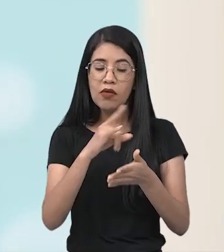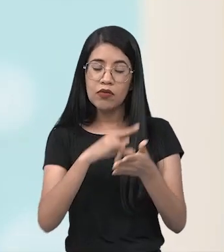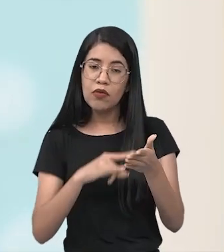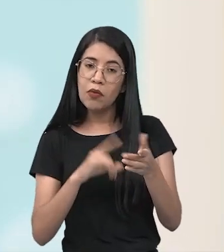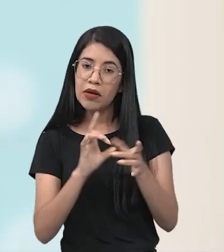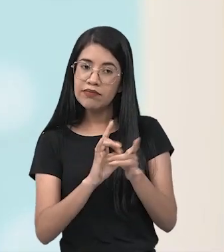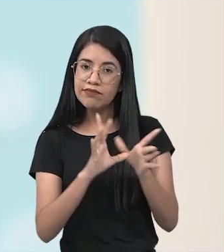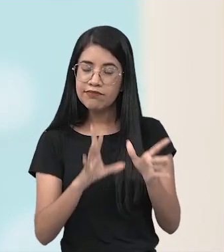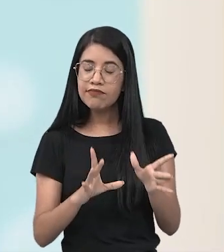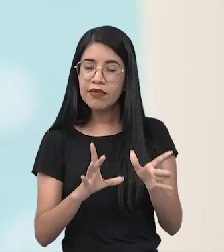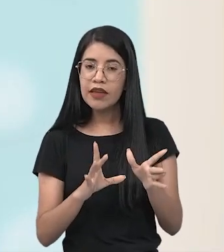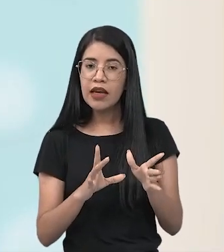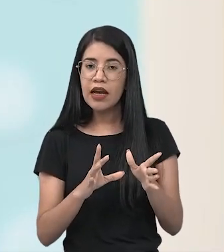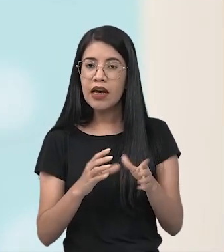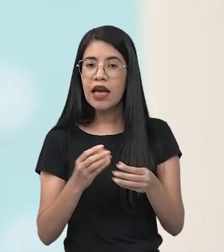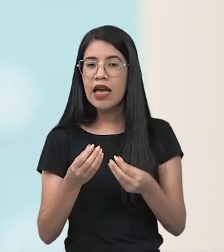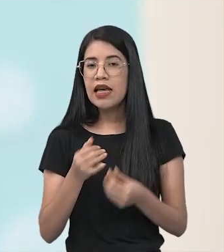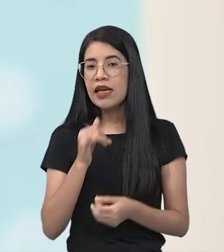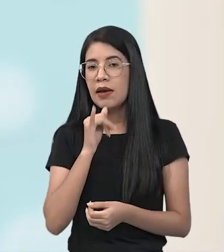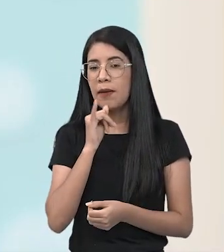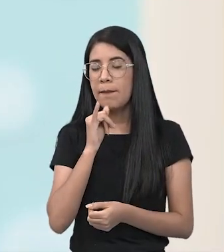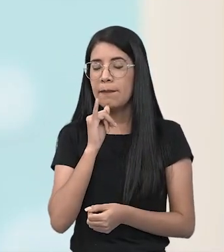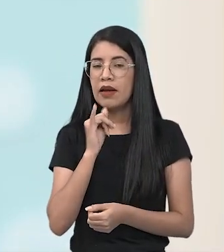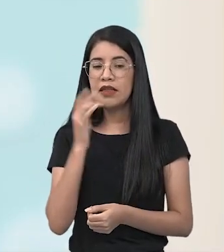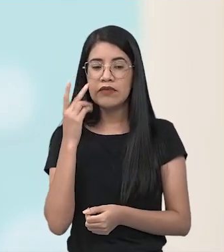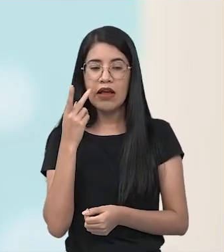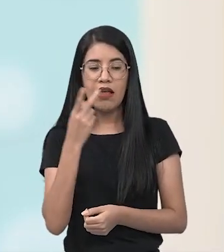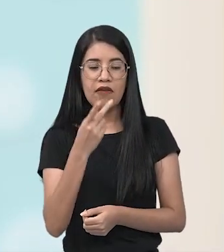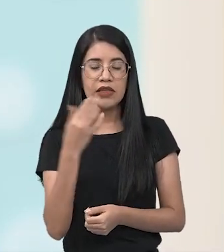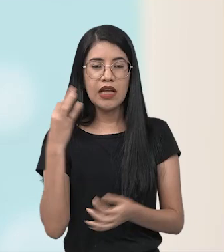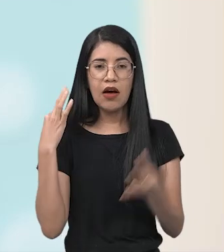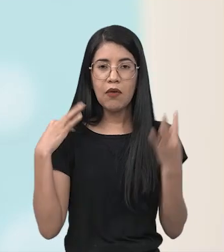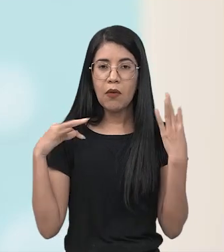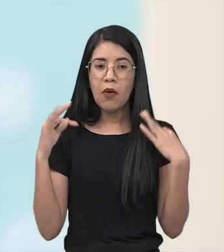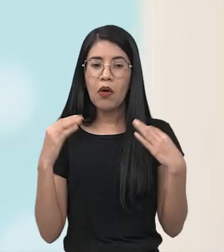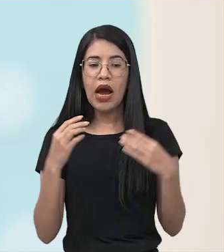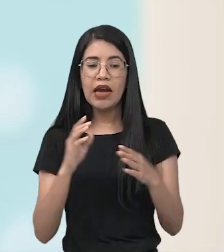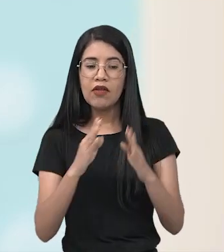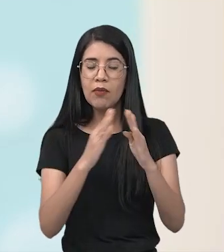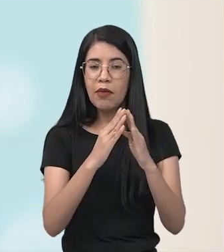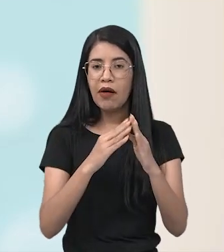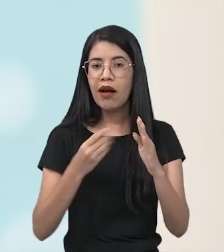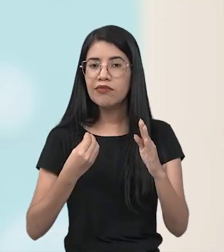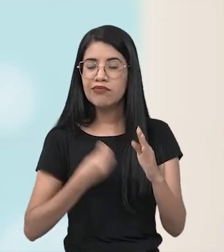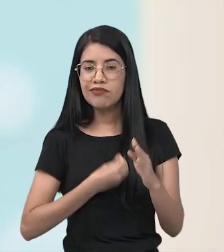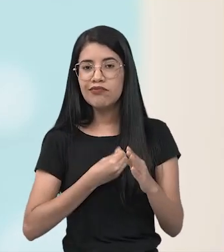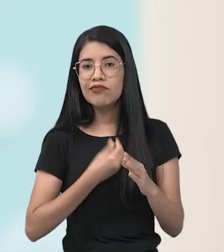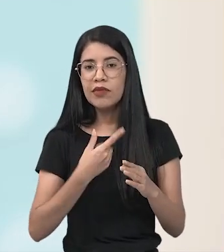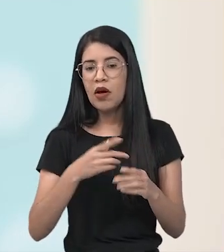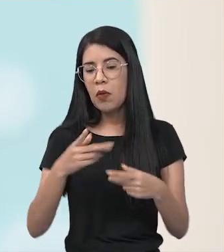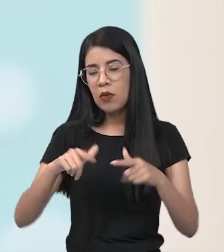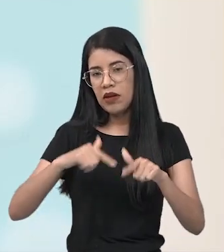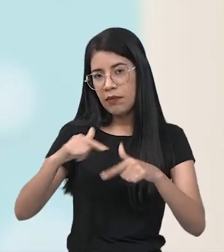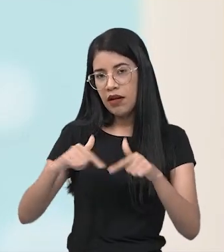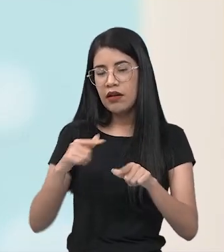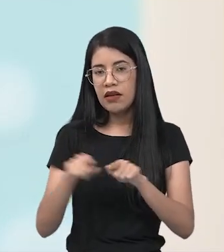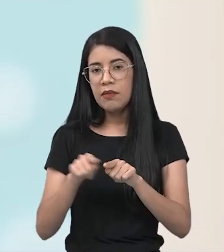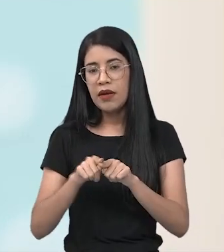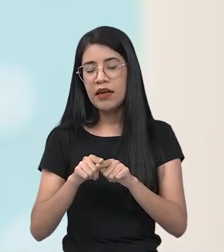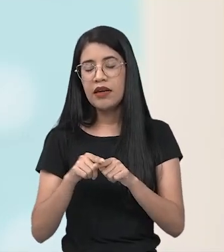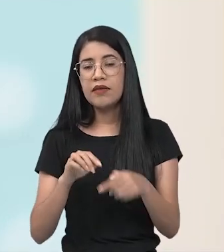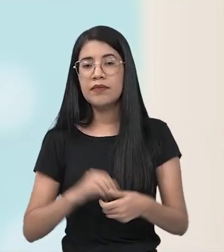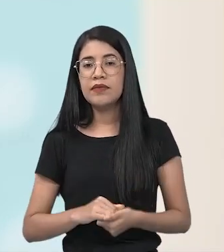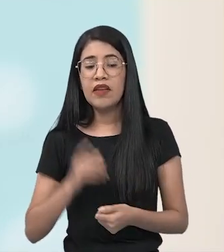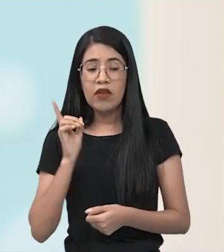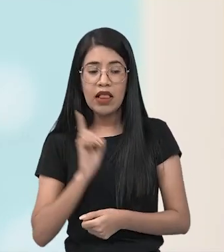repente entrar como se fosse para turismo e de repente ficar residindo e começar a trabalhar, enfim, entrar de formas que